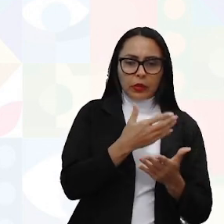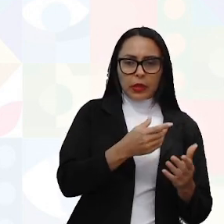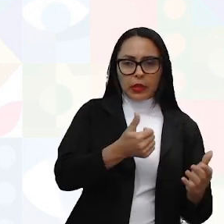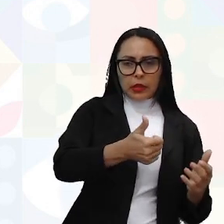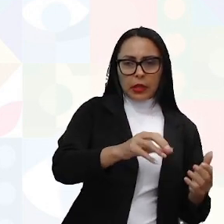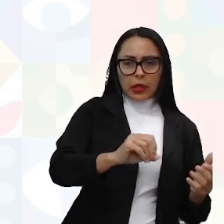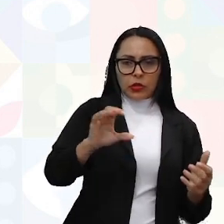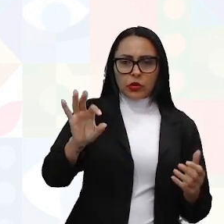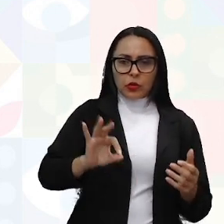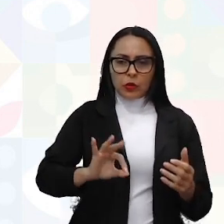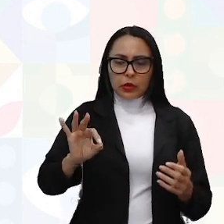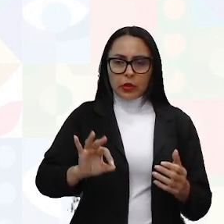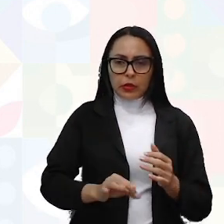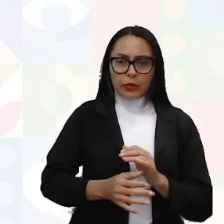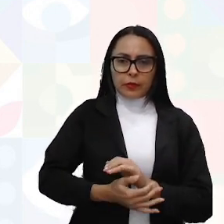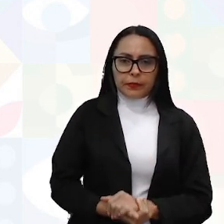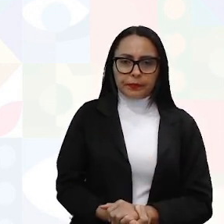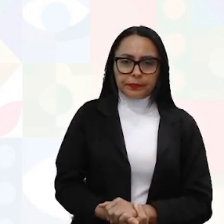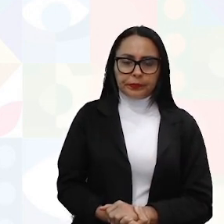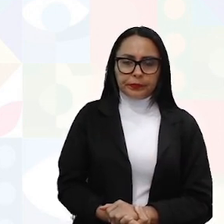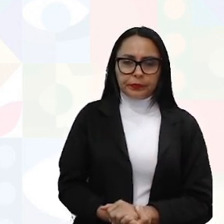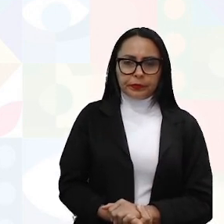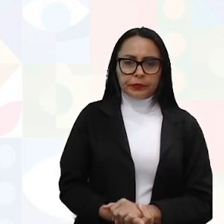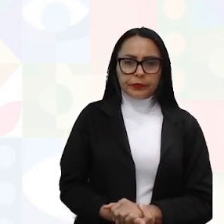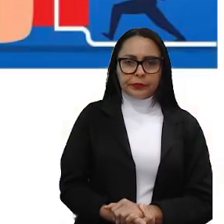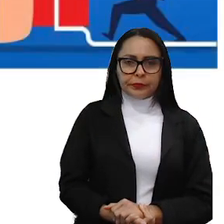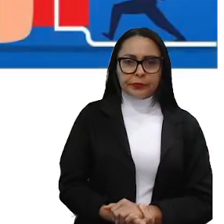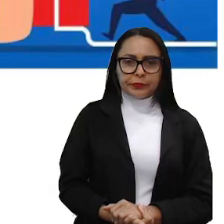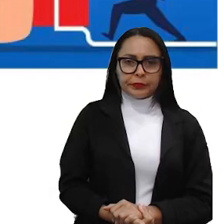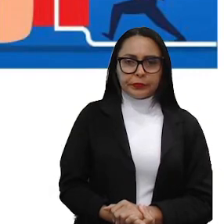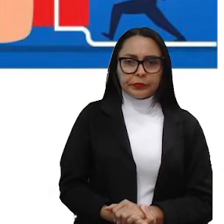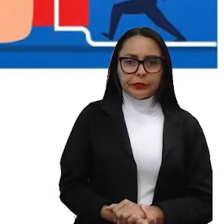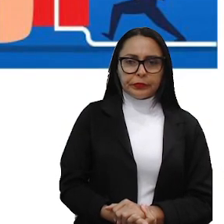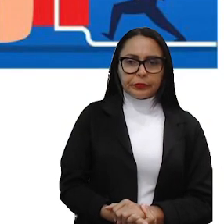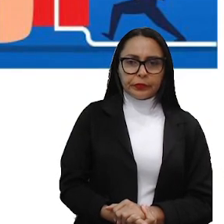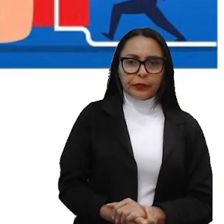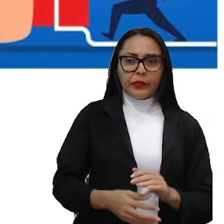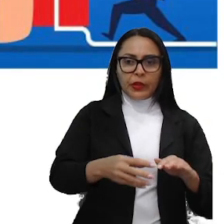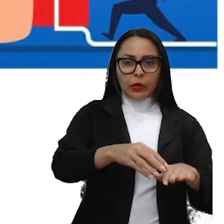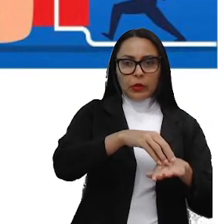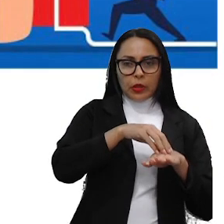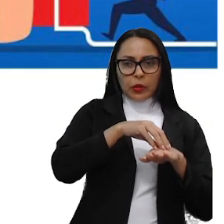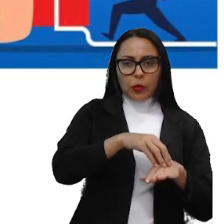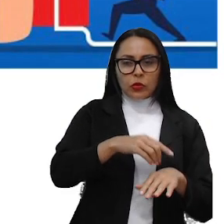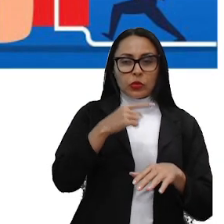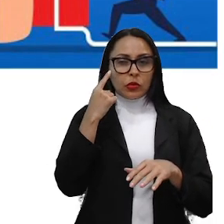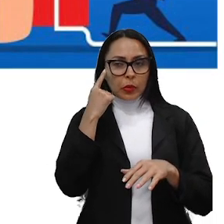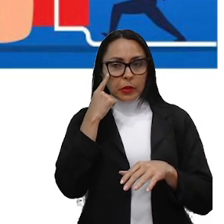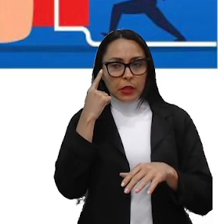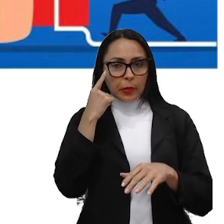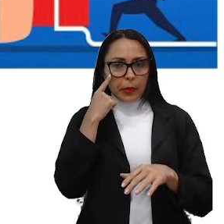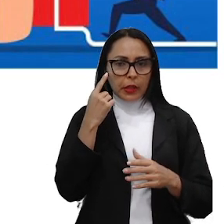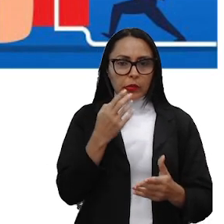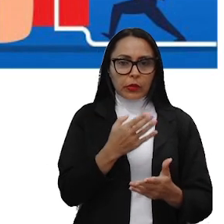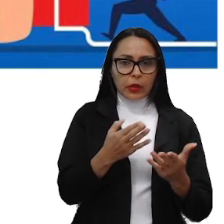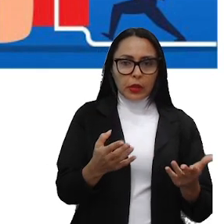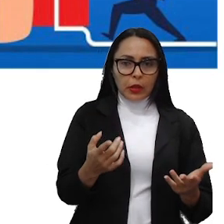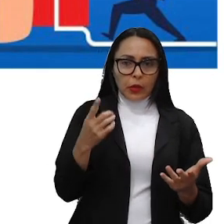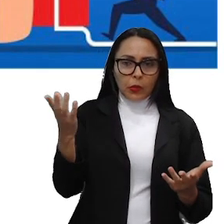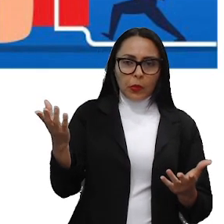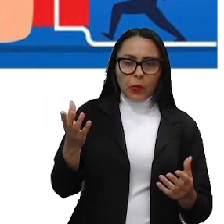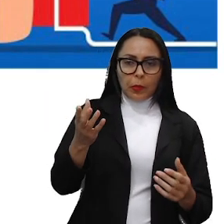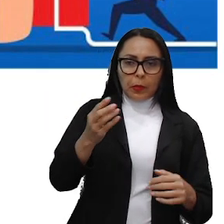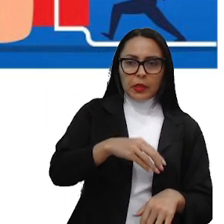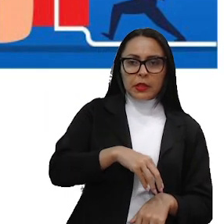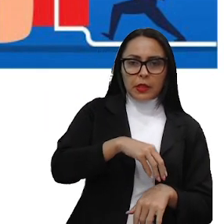até 10% dos processos logísticos. O transporte, como nós observamos, logicamente é considerado